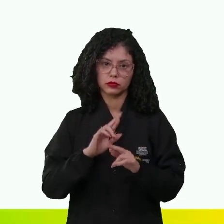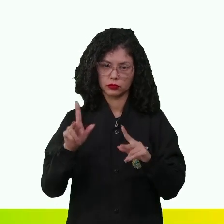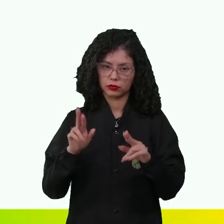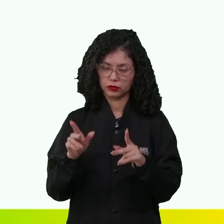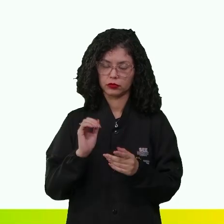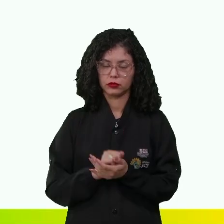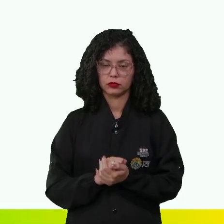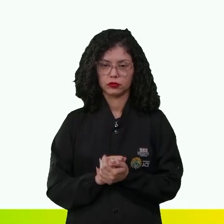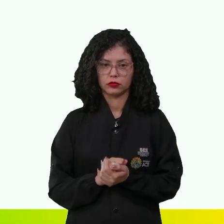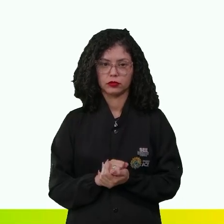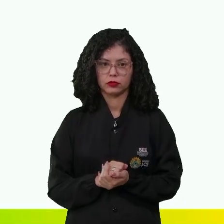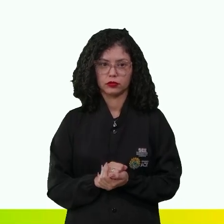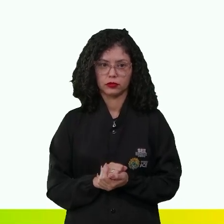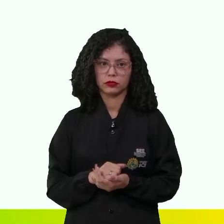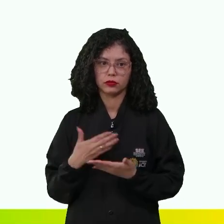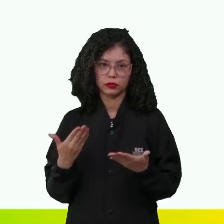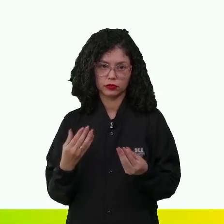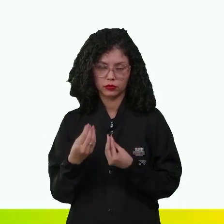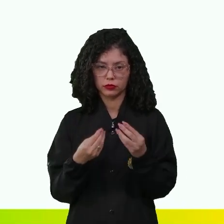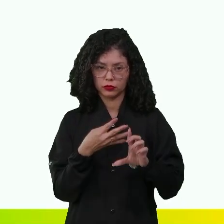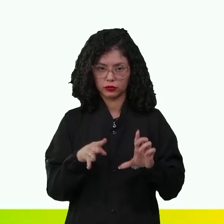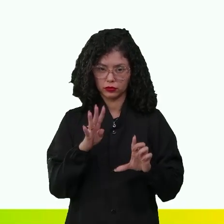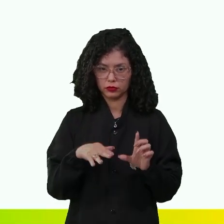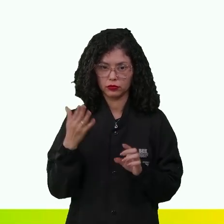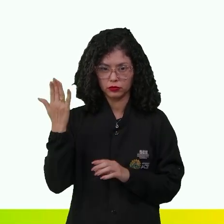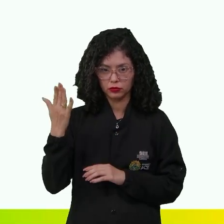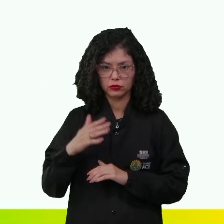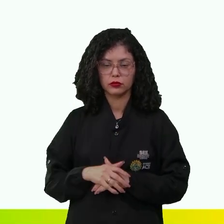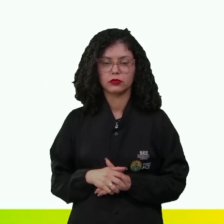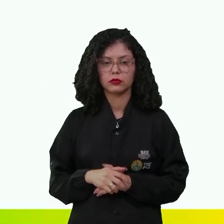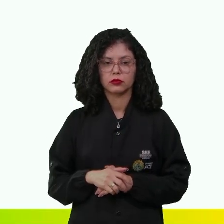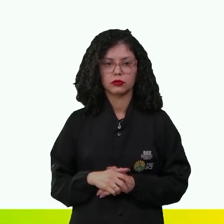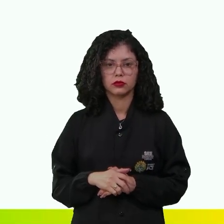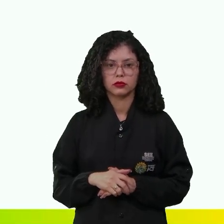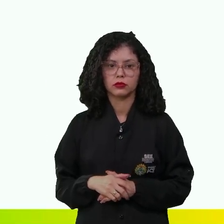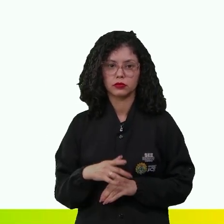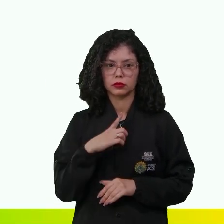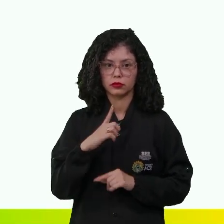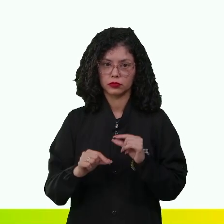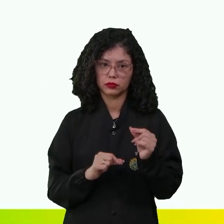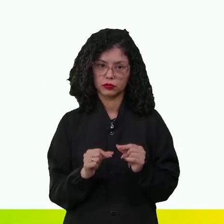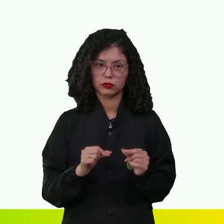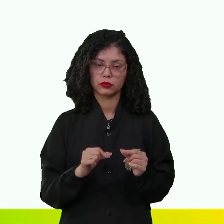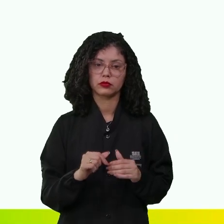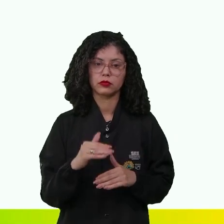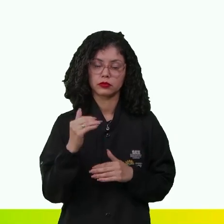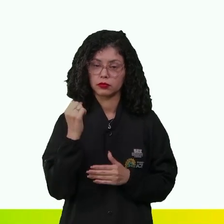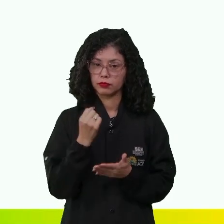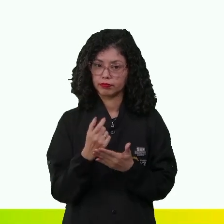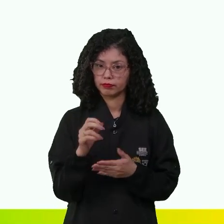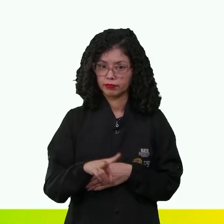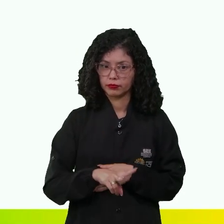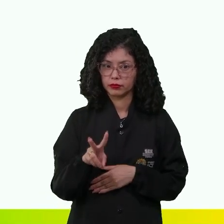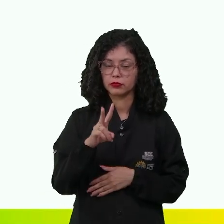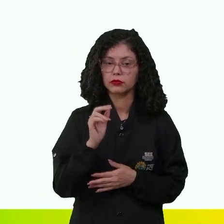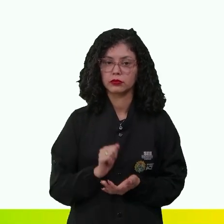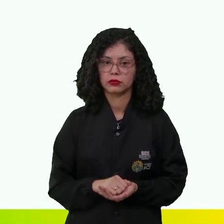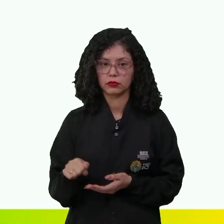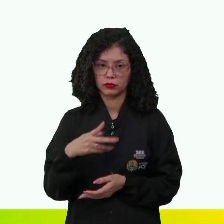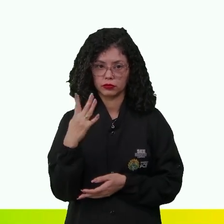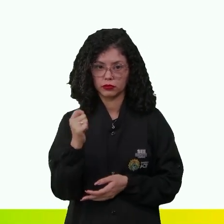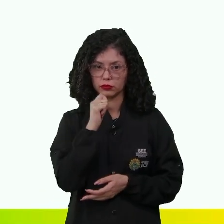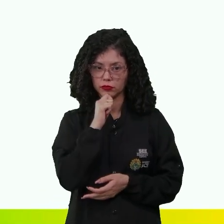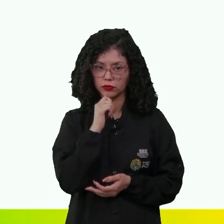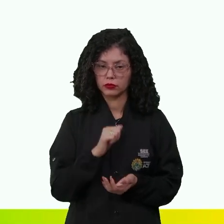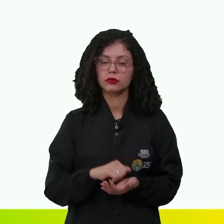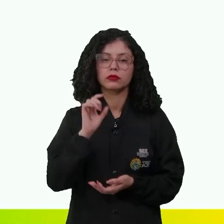embalagem de diferentes conteúdos, conforme apresenta a tabela a seguir. Nós temos aí a embalagem e o preço, e a quantidade de